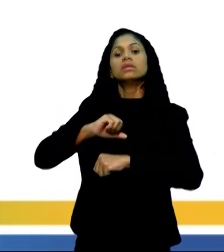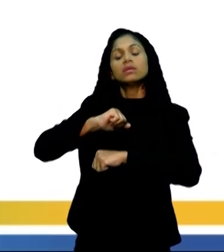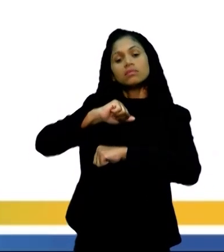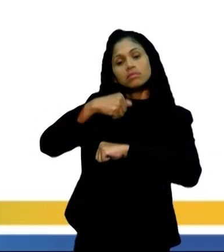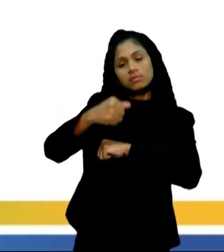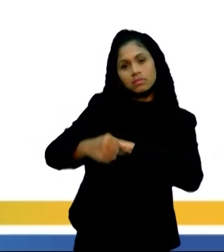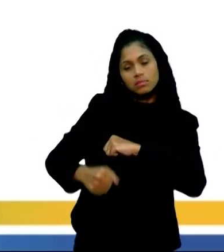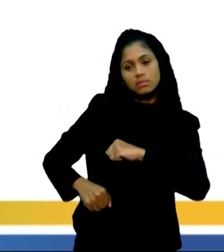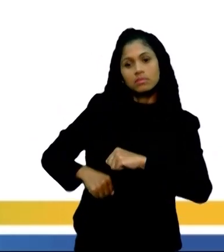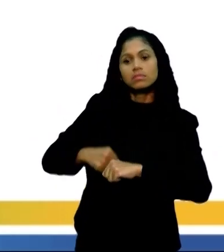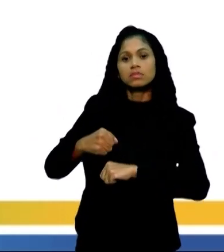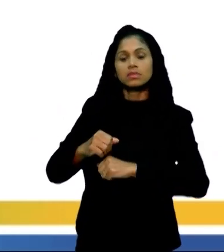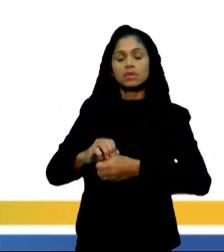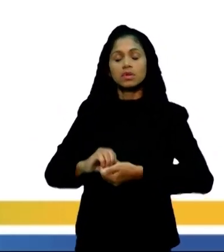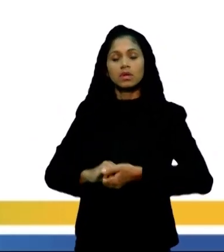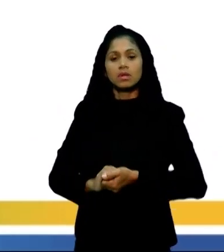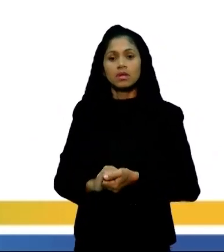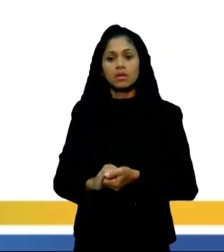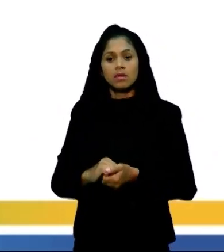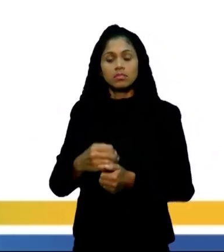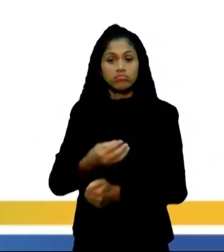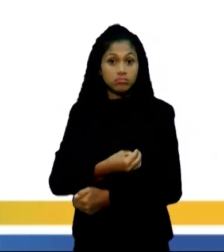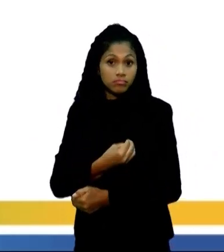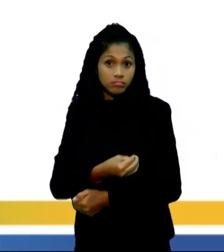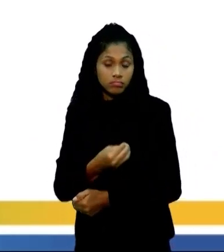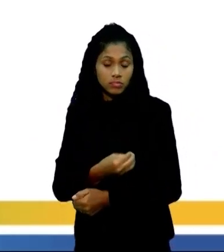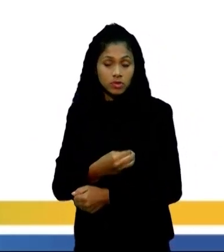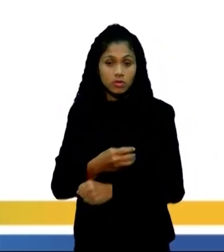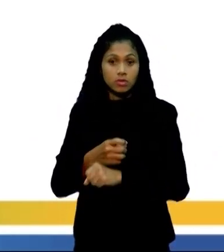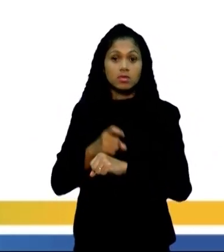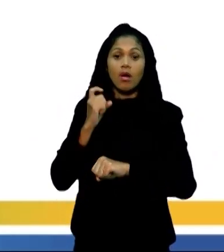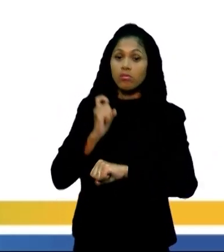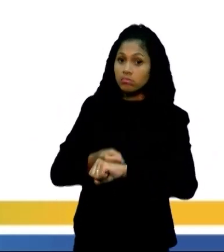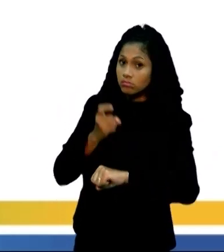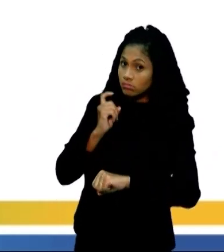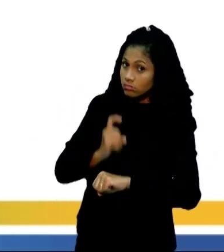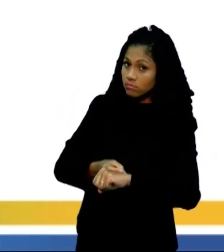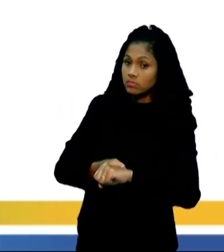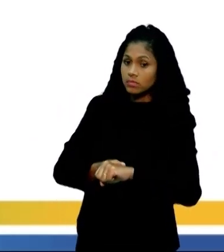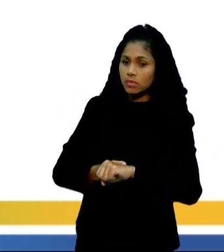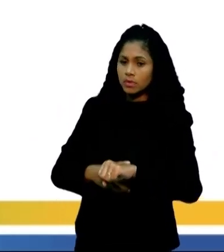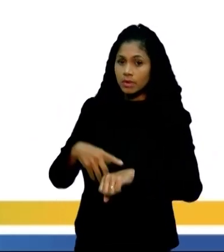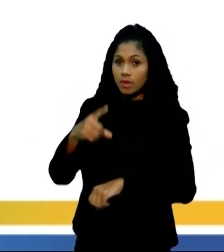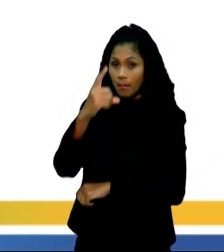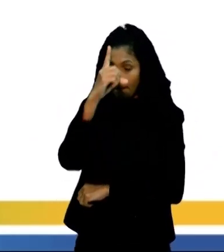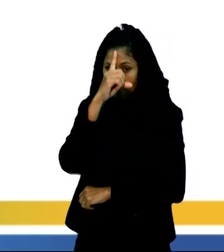dos sólidos, tá? Eles são sólidos, são todos que estão em amarelo aí.